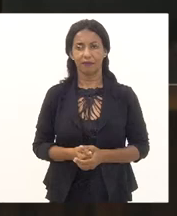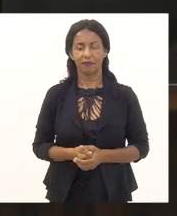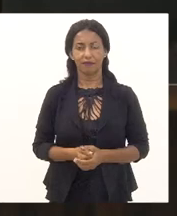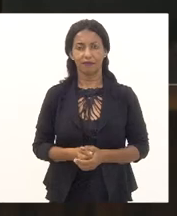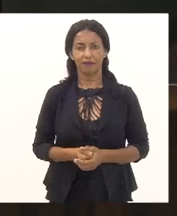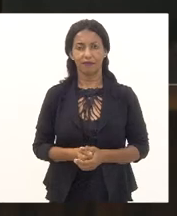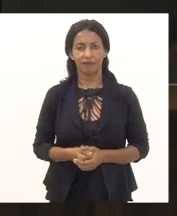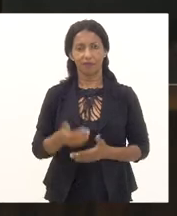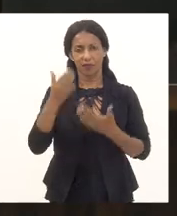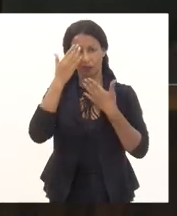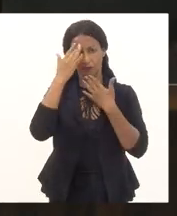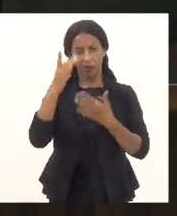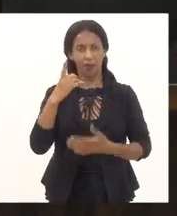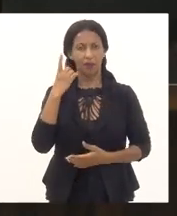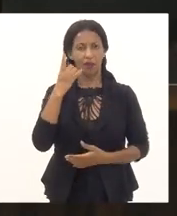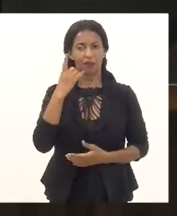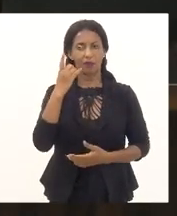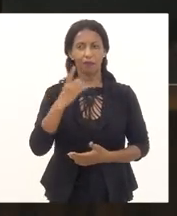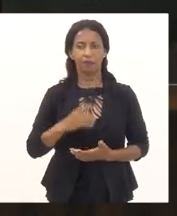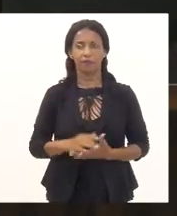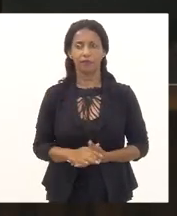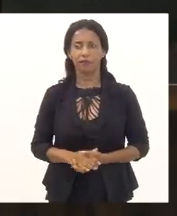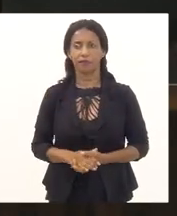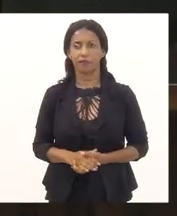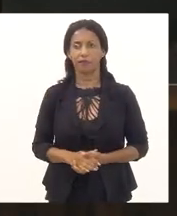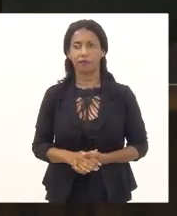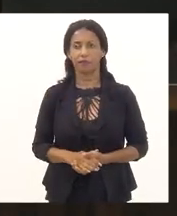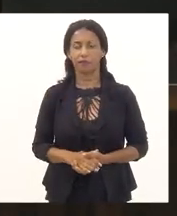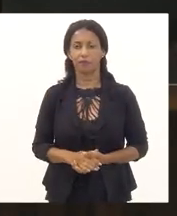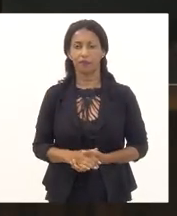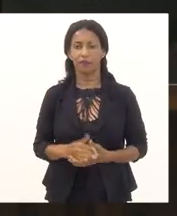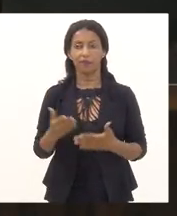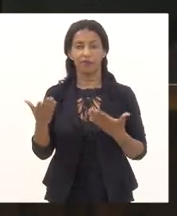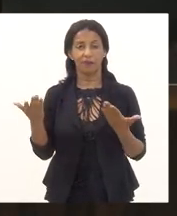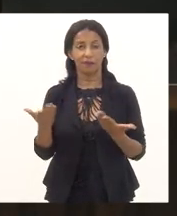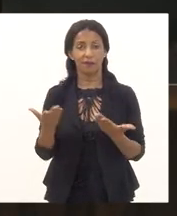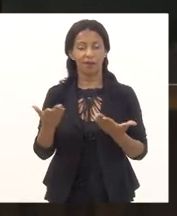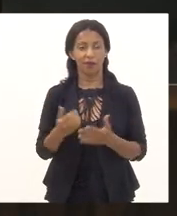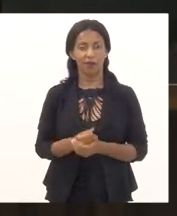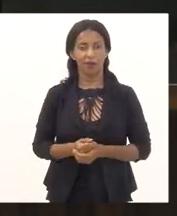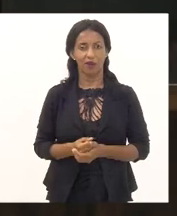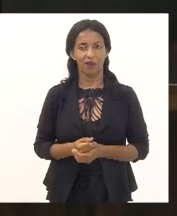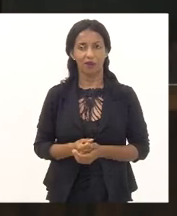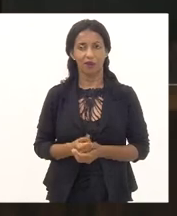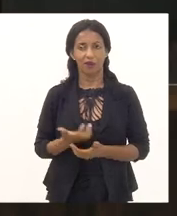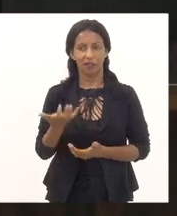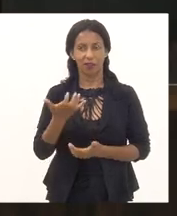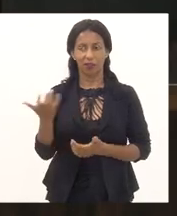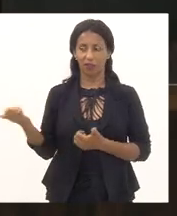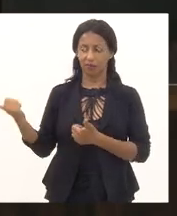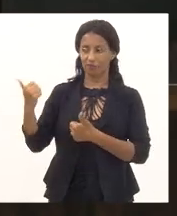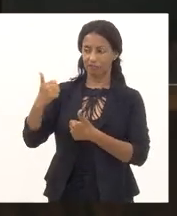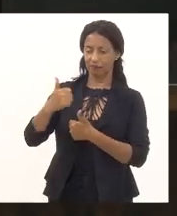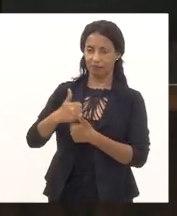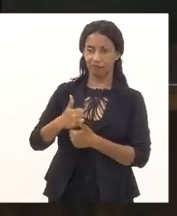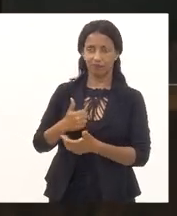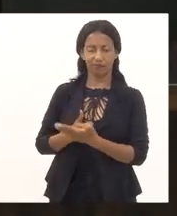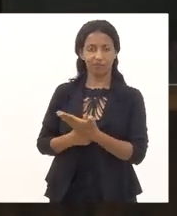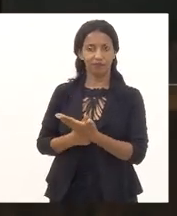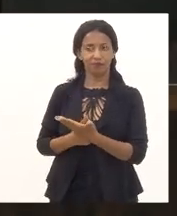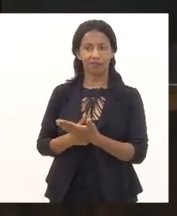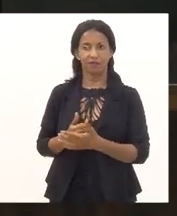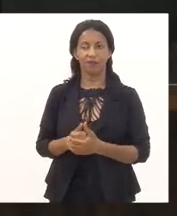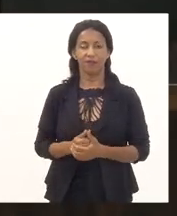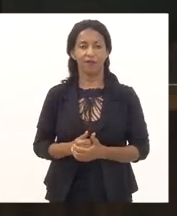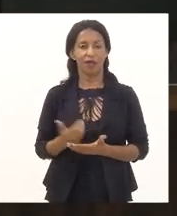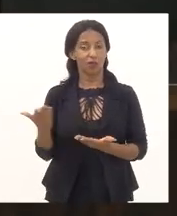Obrigada, deputada Marta Rocha. Eu gostaria agora de passar a presidência para a deputada Marta Rocha,